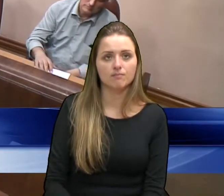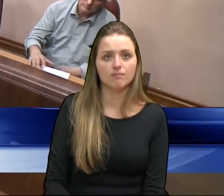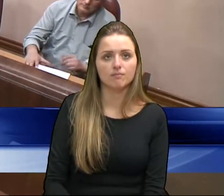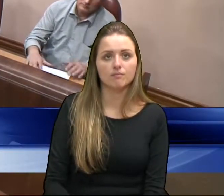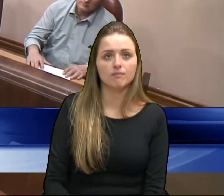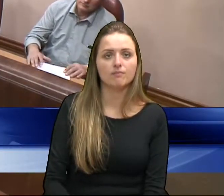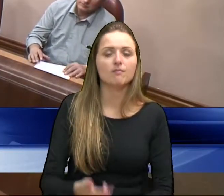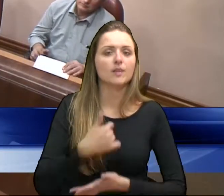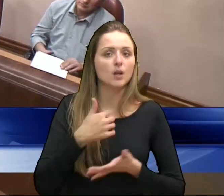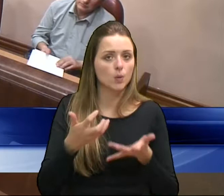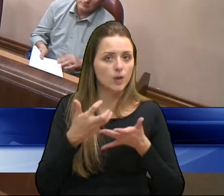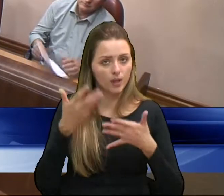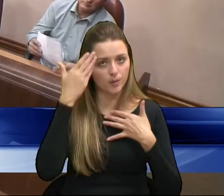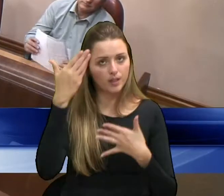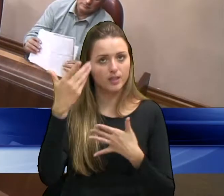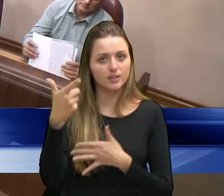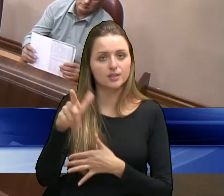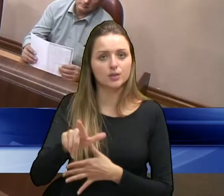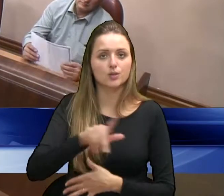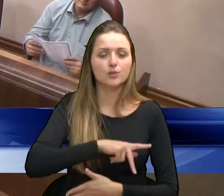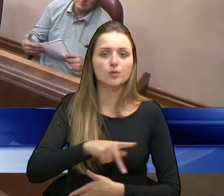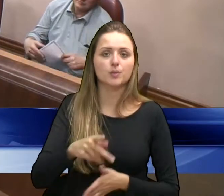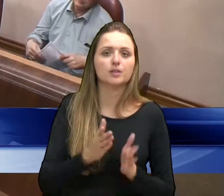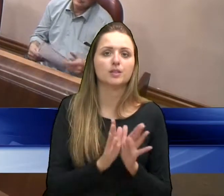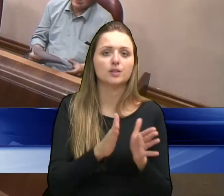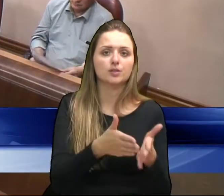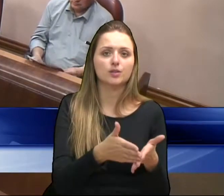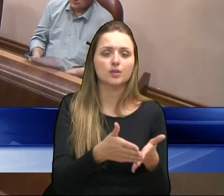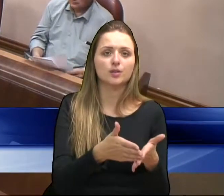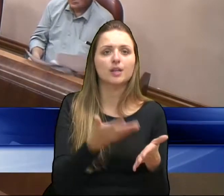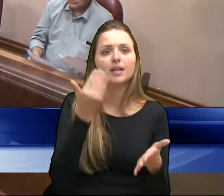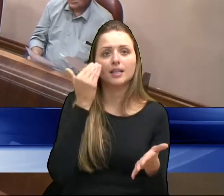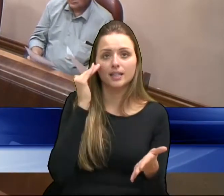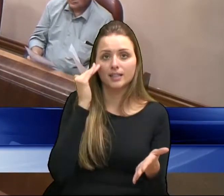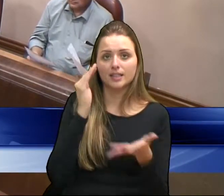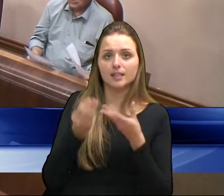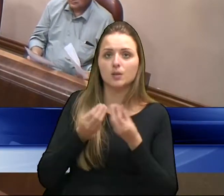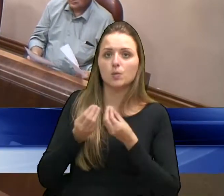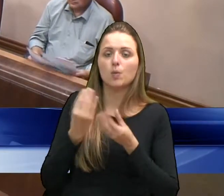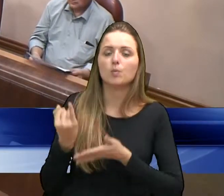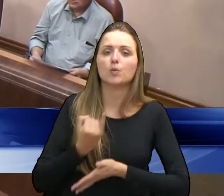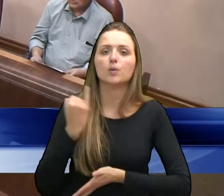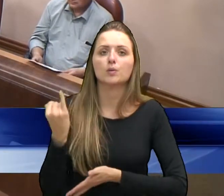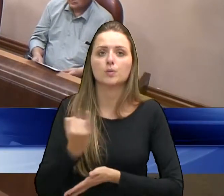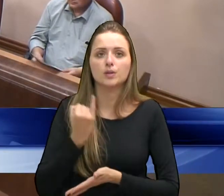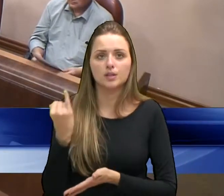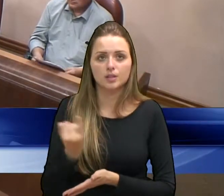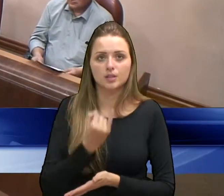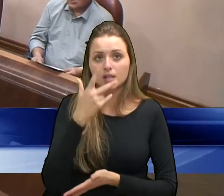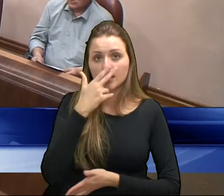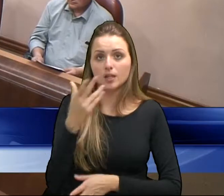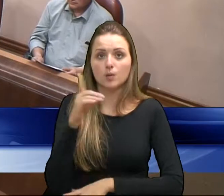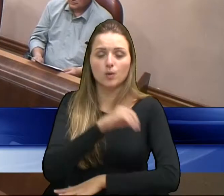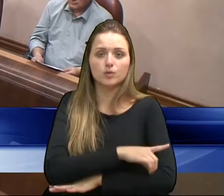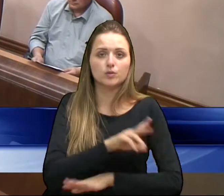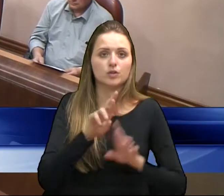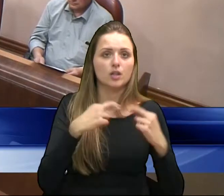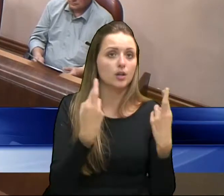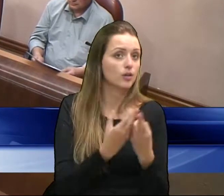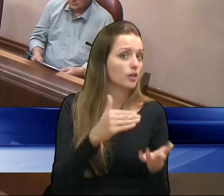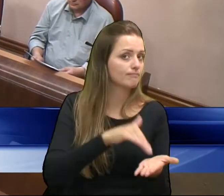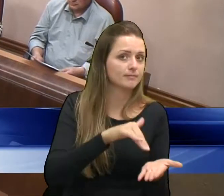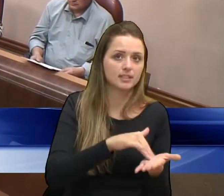Eu quero agradecer mais uma vez o presidente da comissão, que entendeu a importância, né? No mesmo dia da reunião que o secretário não queria